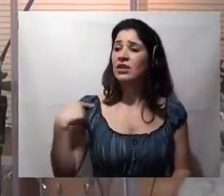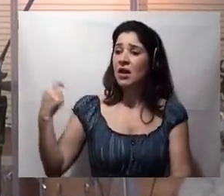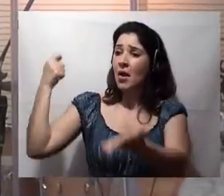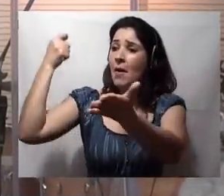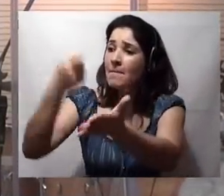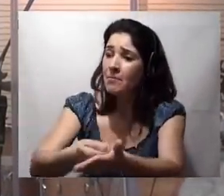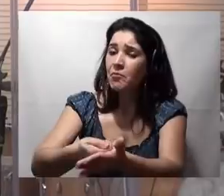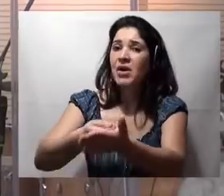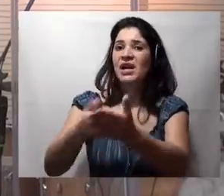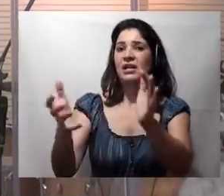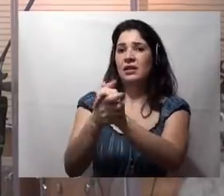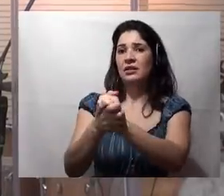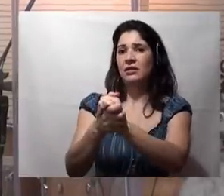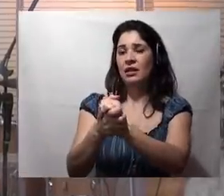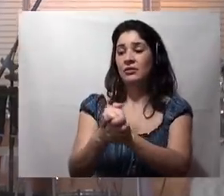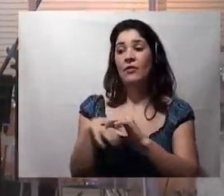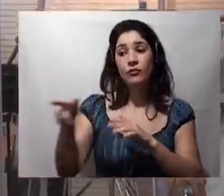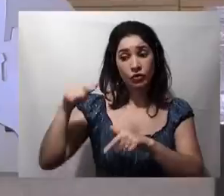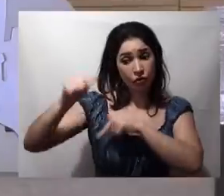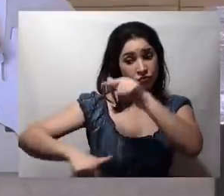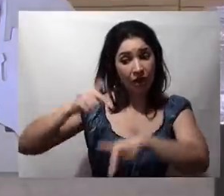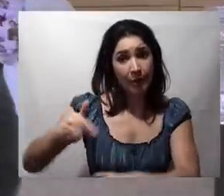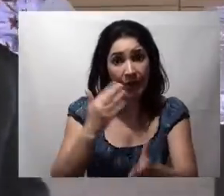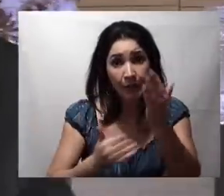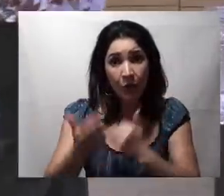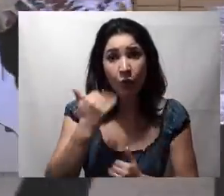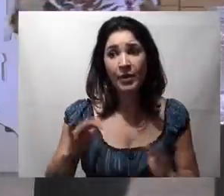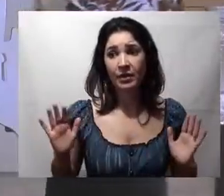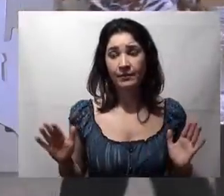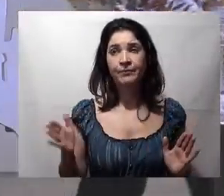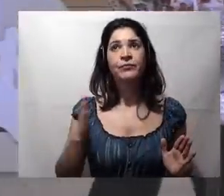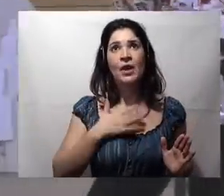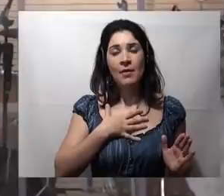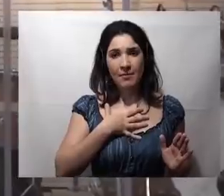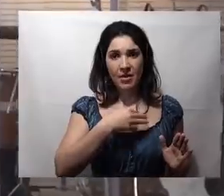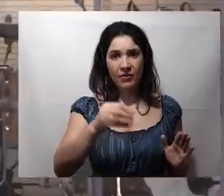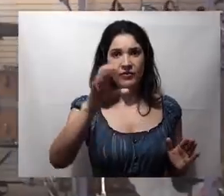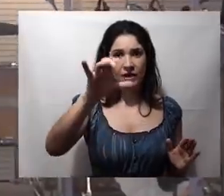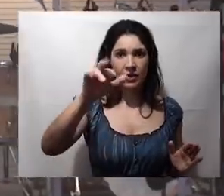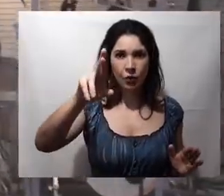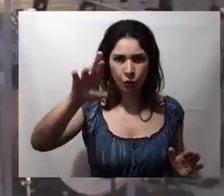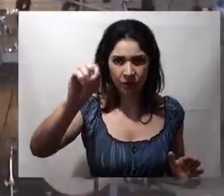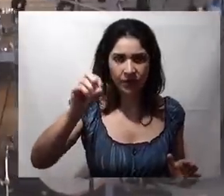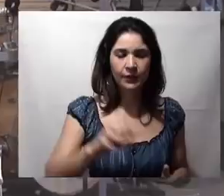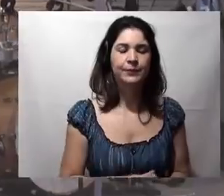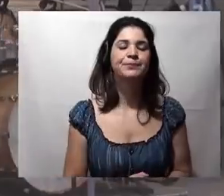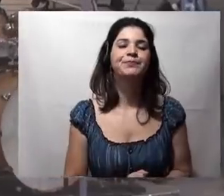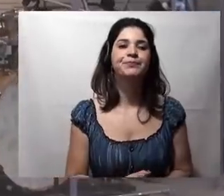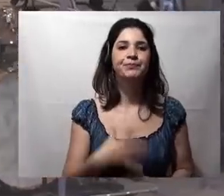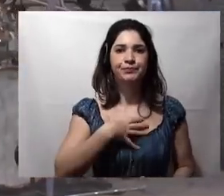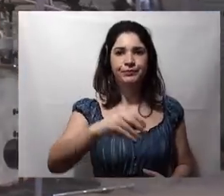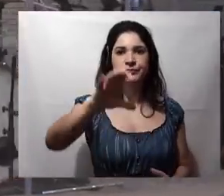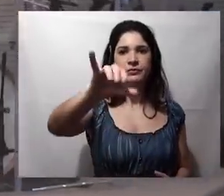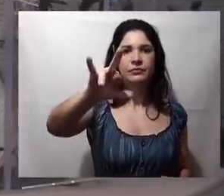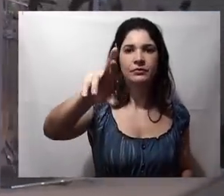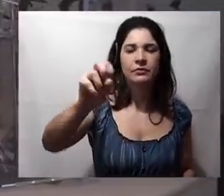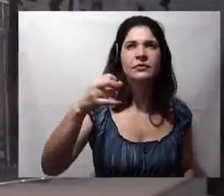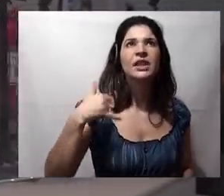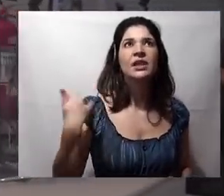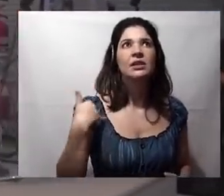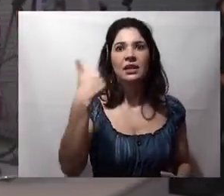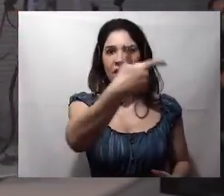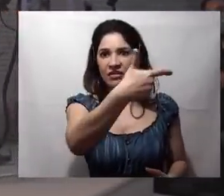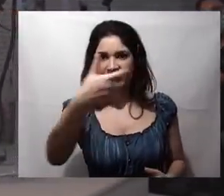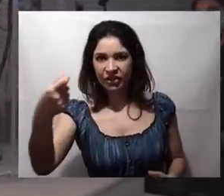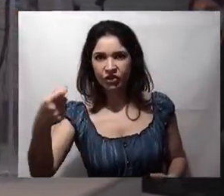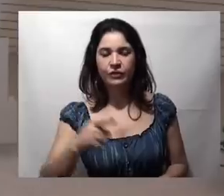com aquele casado fala com ele não põe comida na sua mesa meu ciro ciro pereira você daniel eu